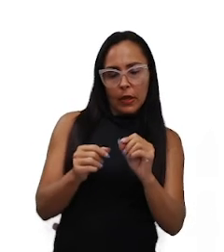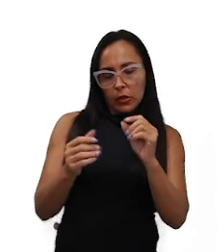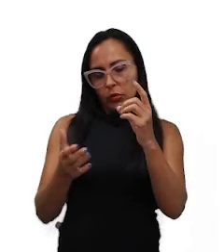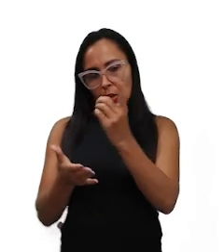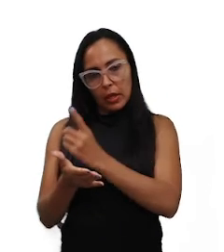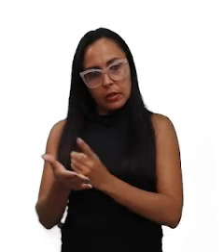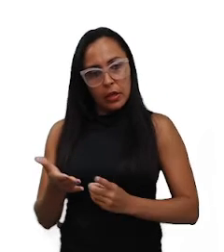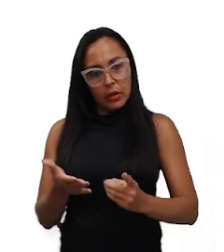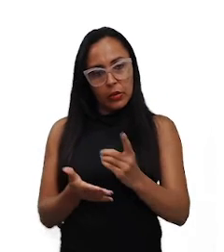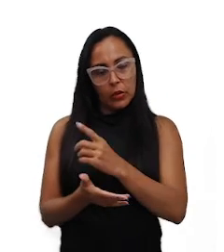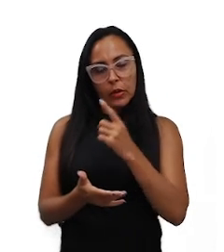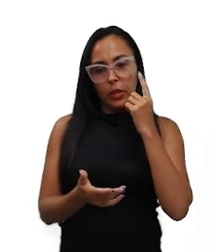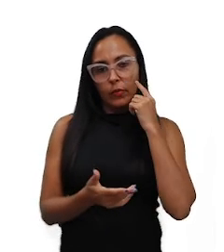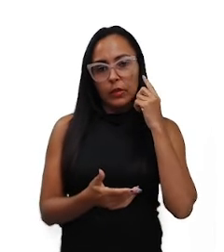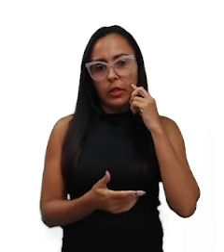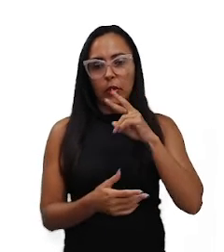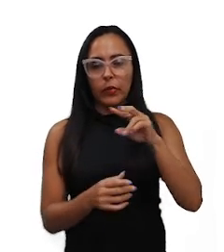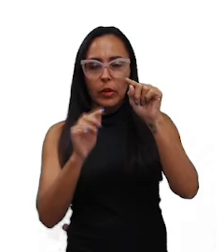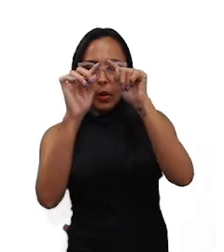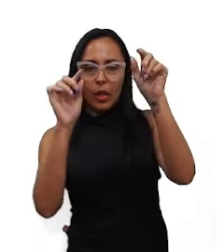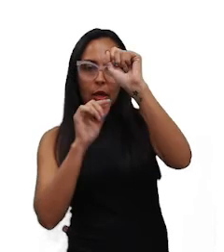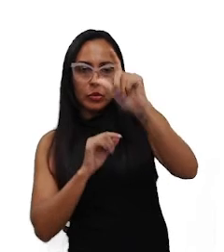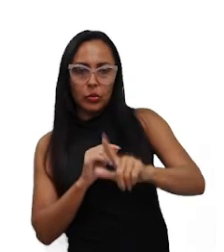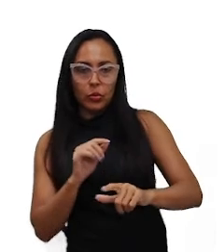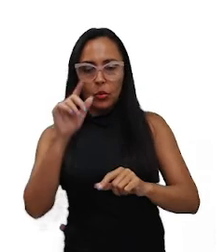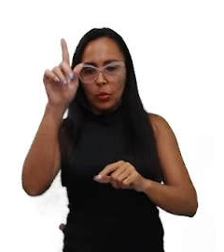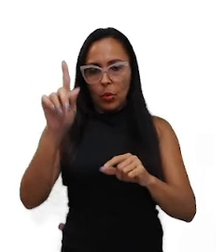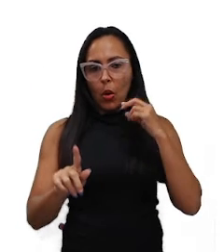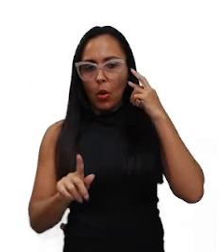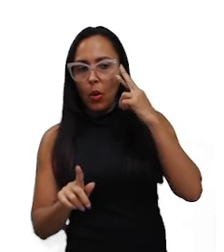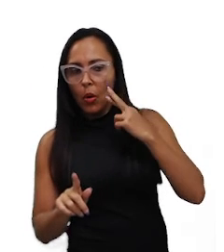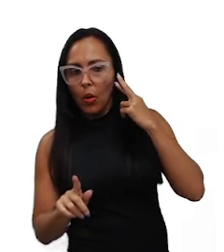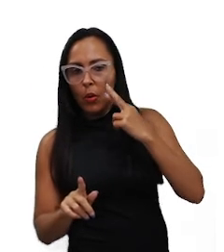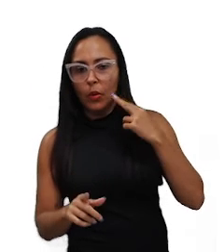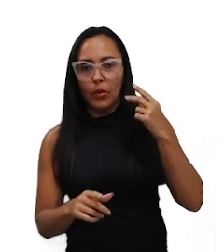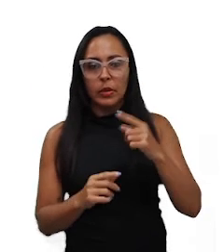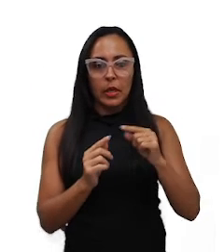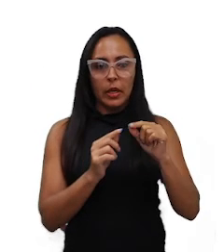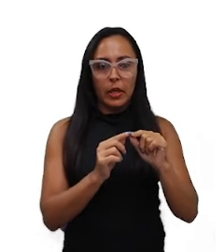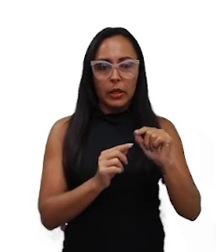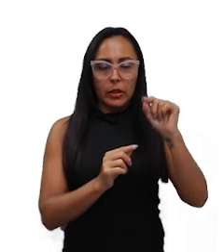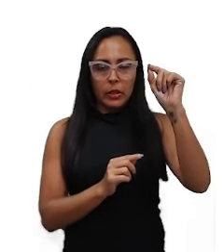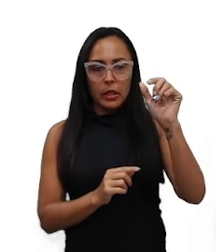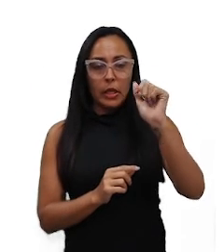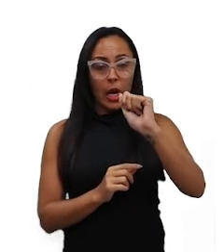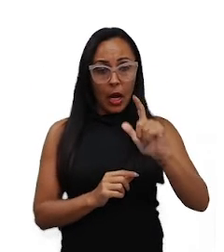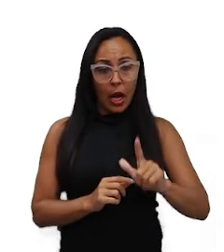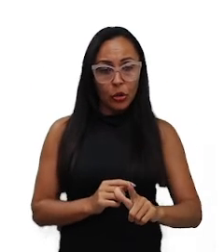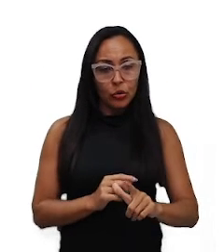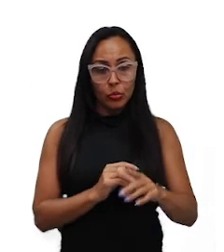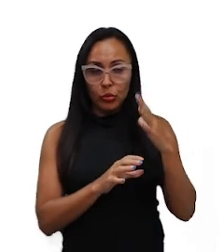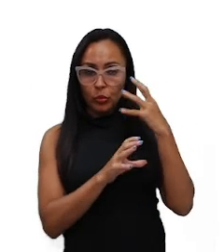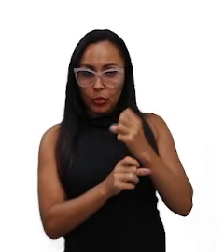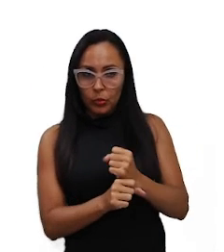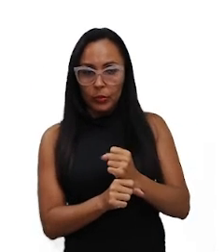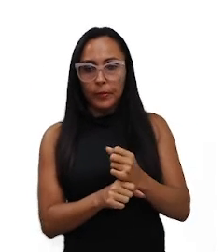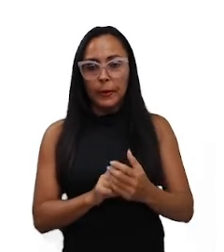vocês estão vendo, uma linha azul, uma linha rosa e uma linha azul mais escura.